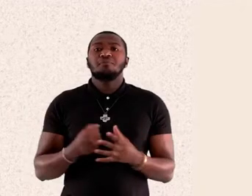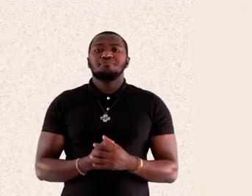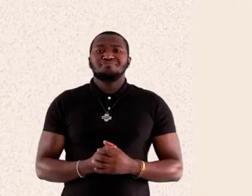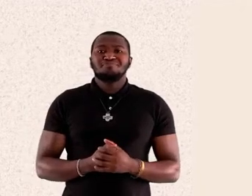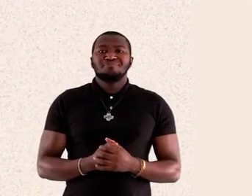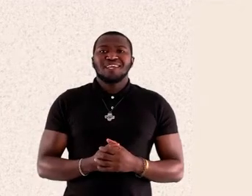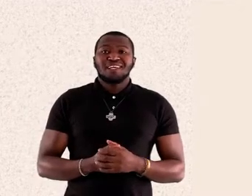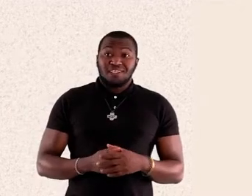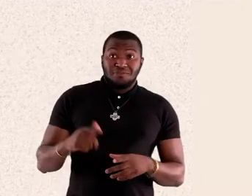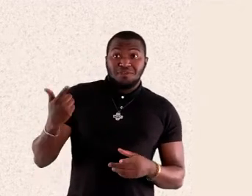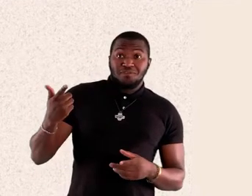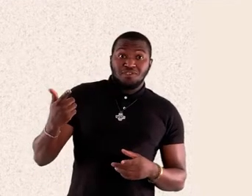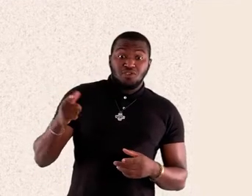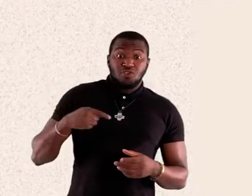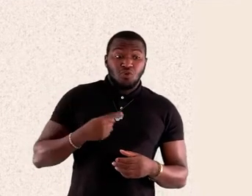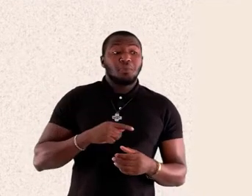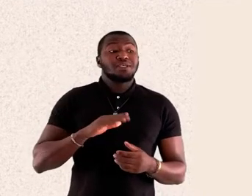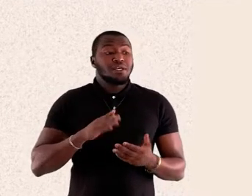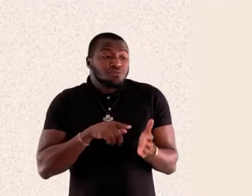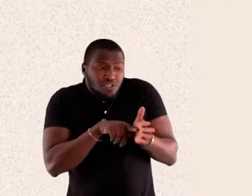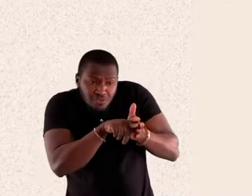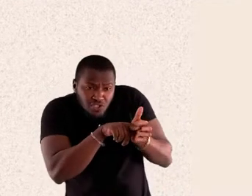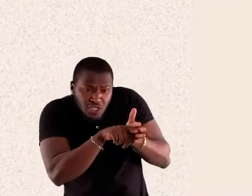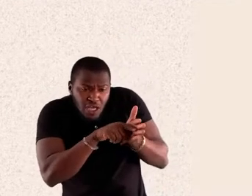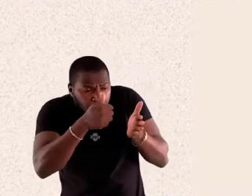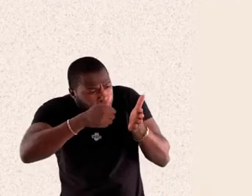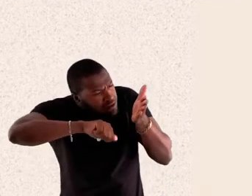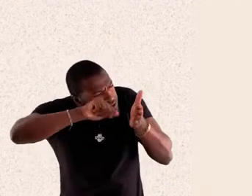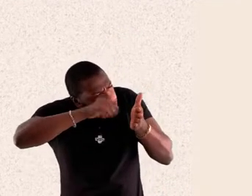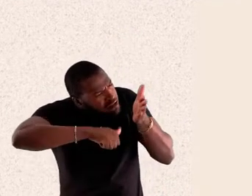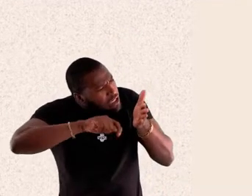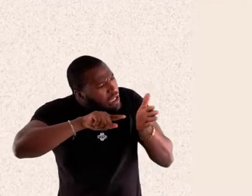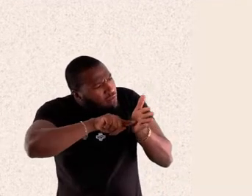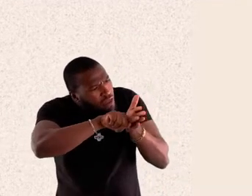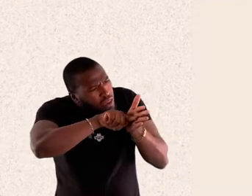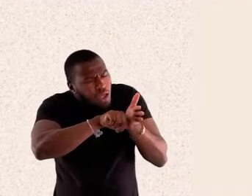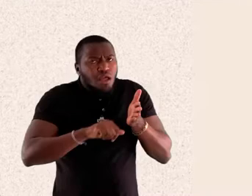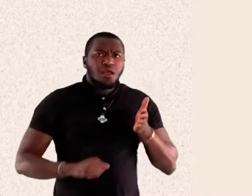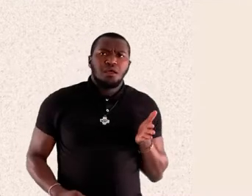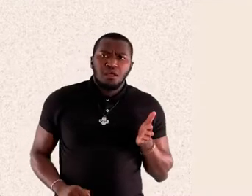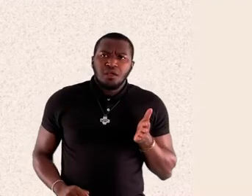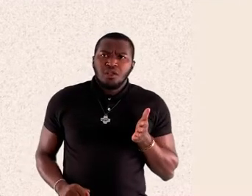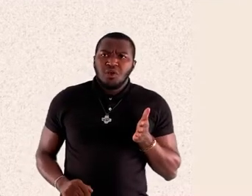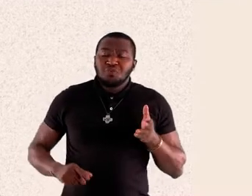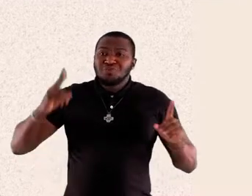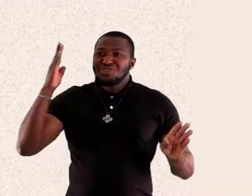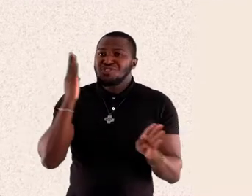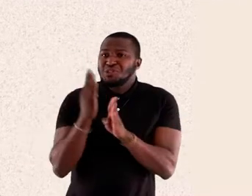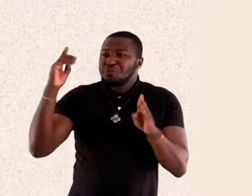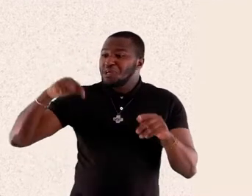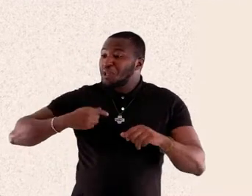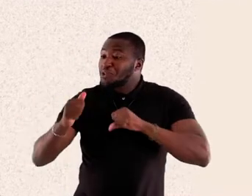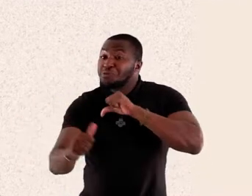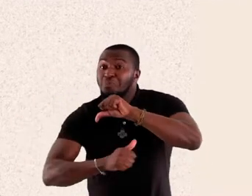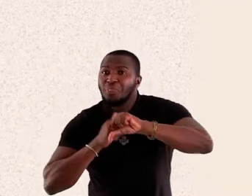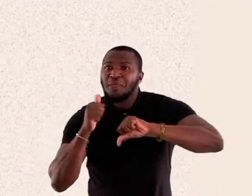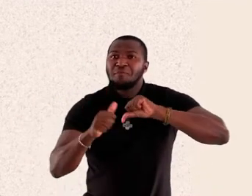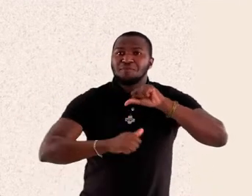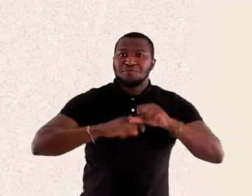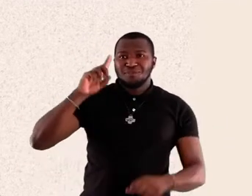bom e talvez se a gente começar a investigar nós vamos descobrir que e a gente muda muda muito